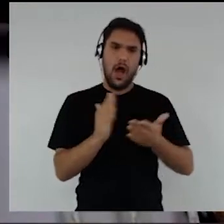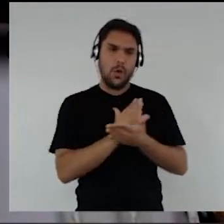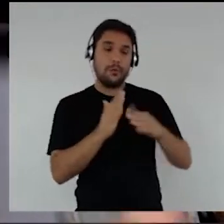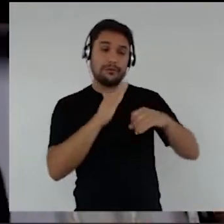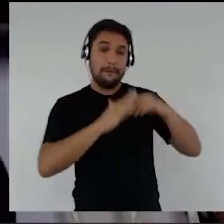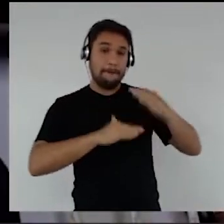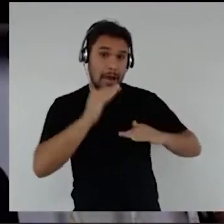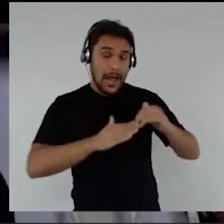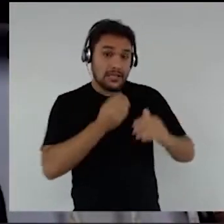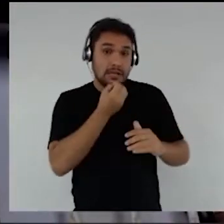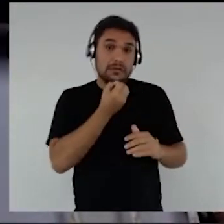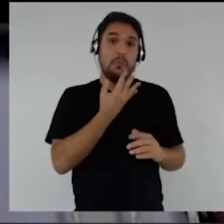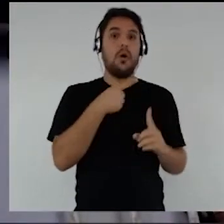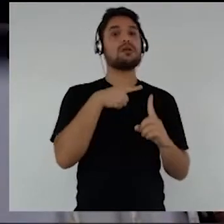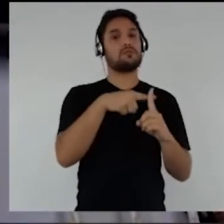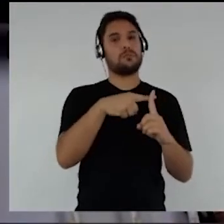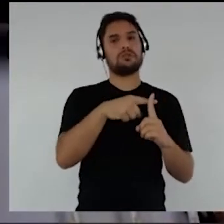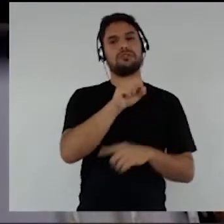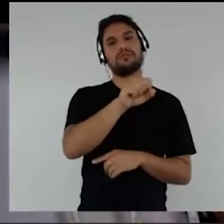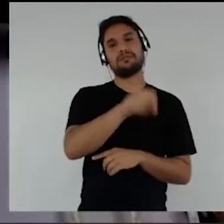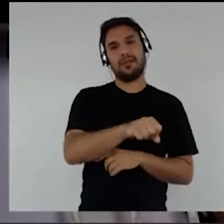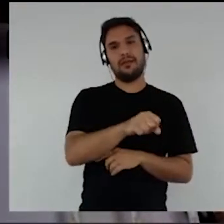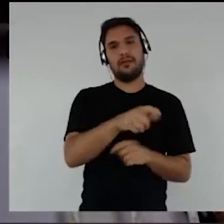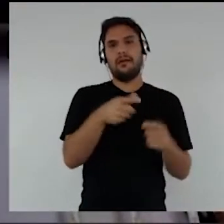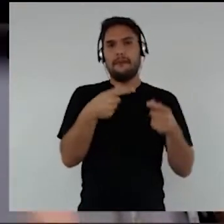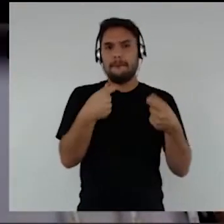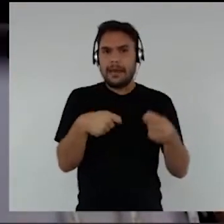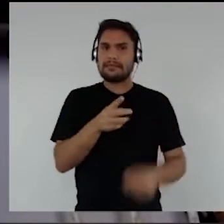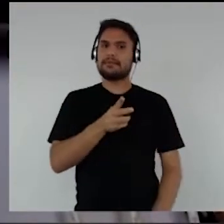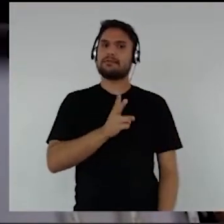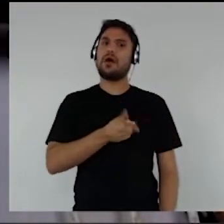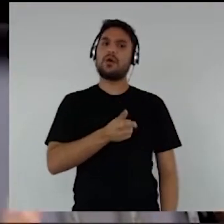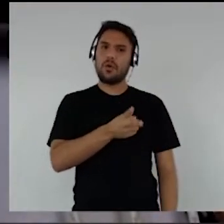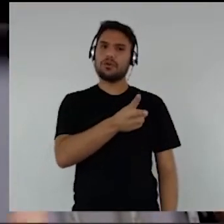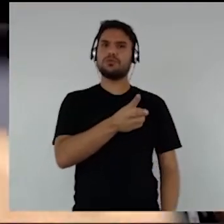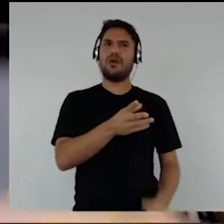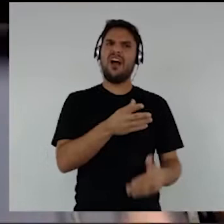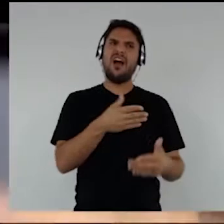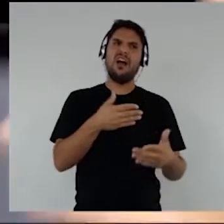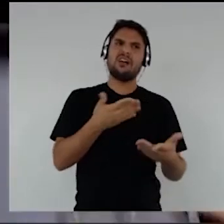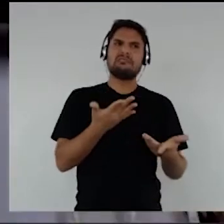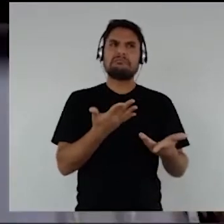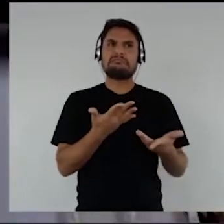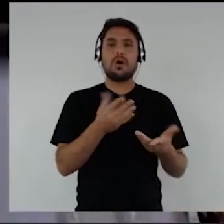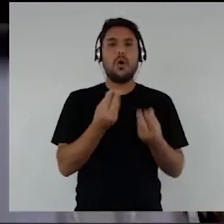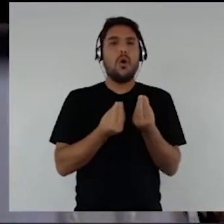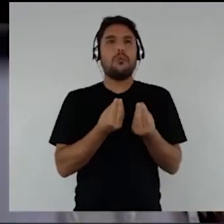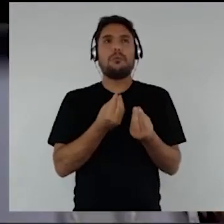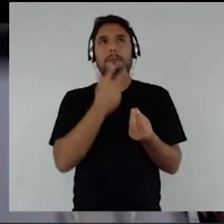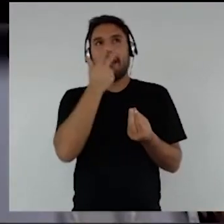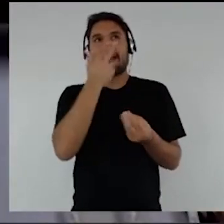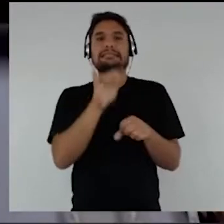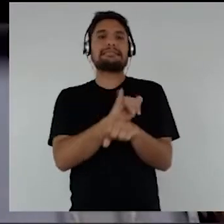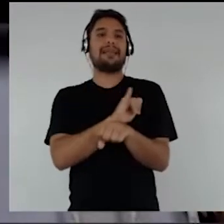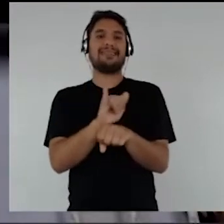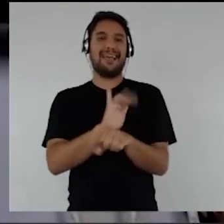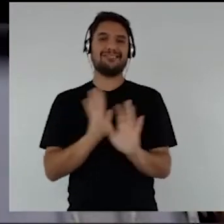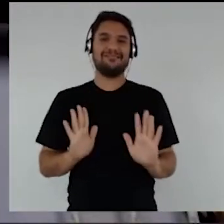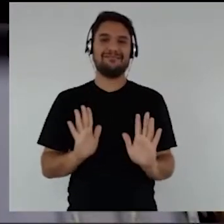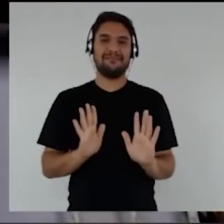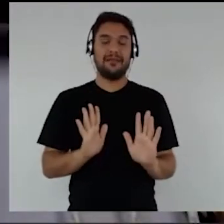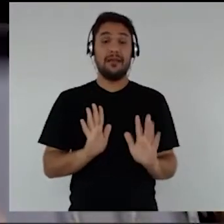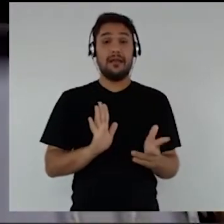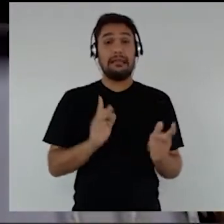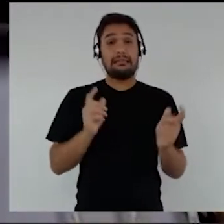são positivas, e eu acho que deveriam ser mantidas, pelo menos como meios alternativos. Eu acho que é um meio